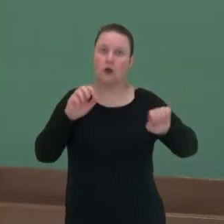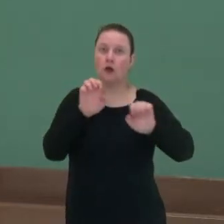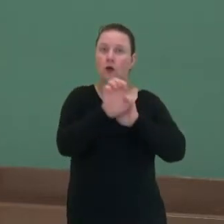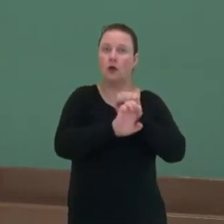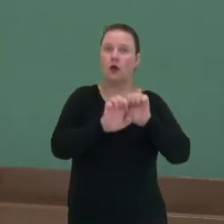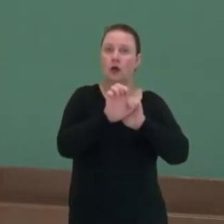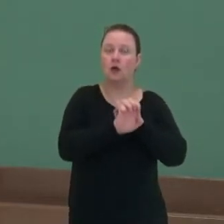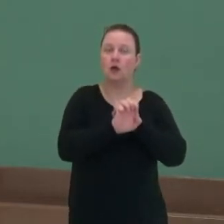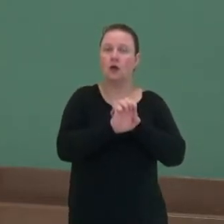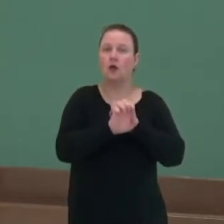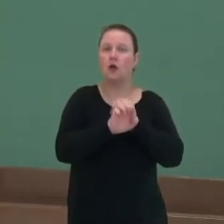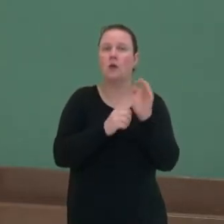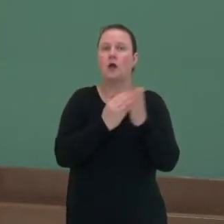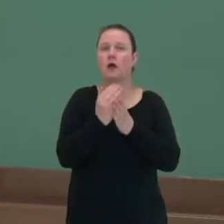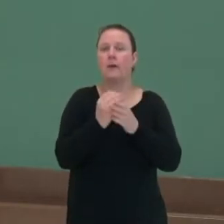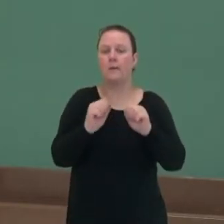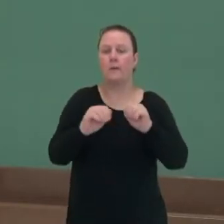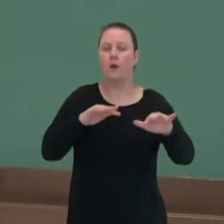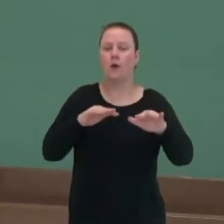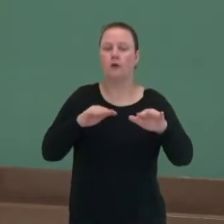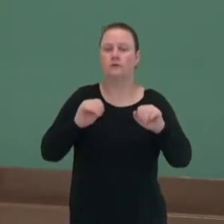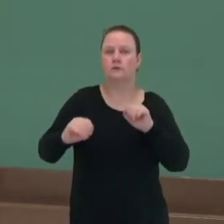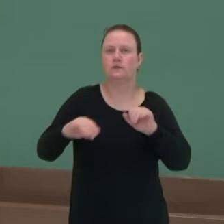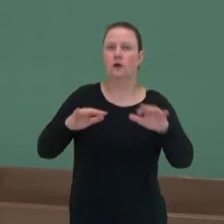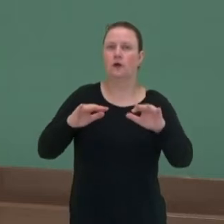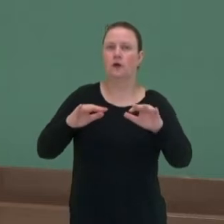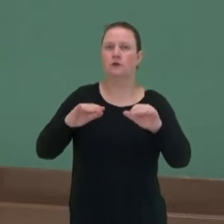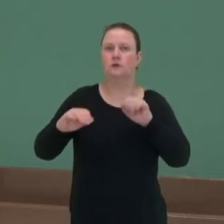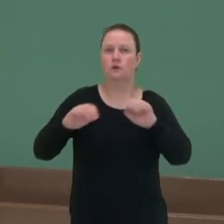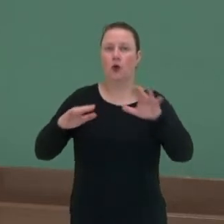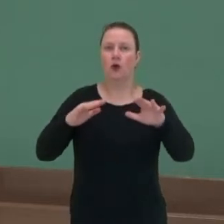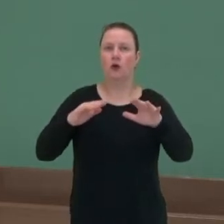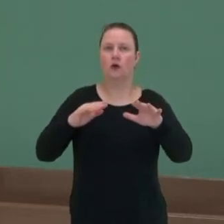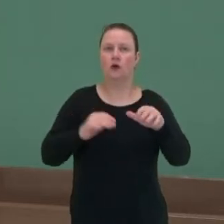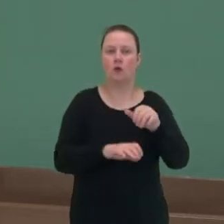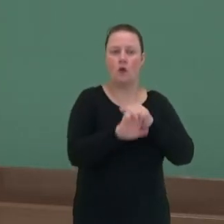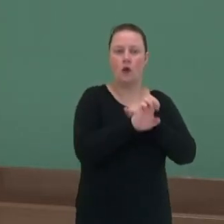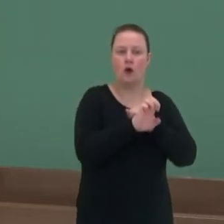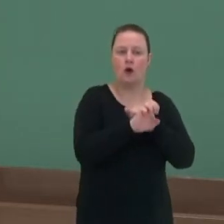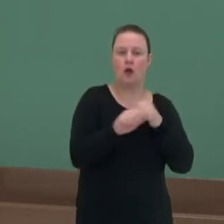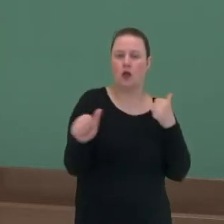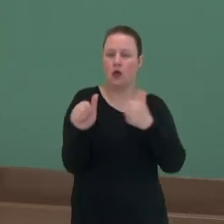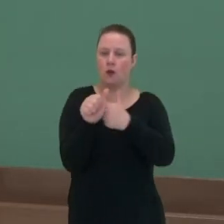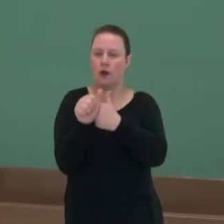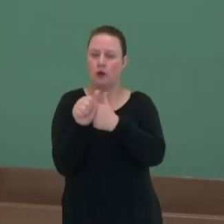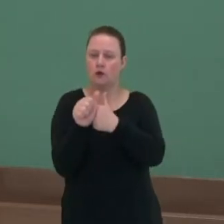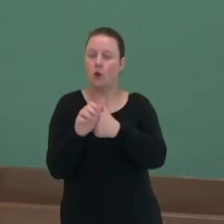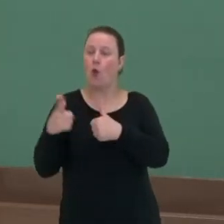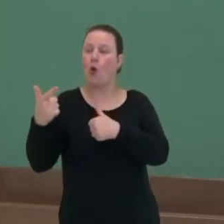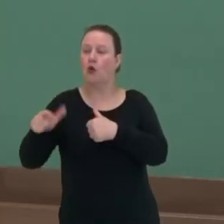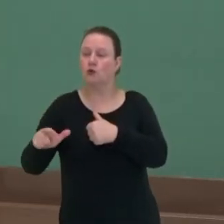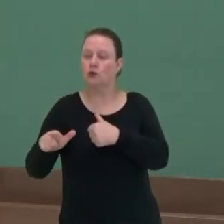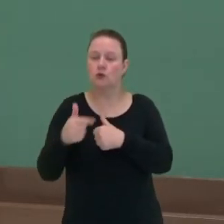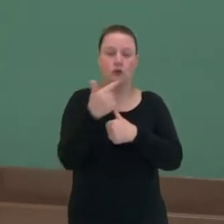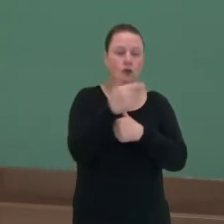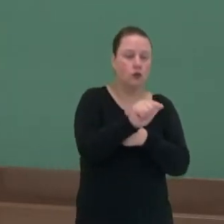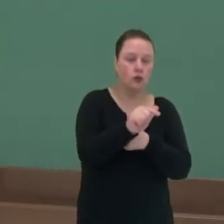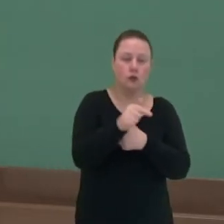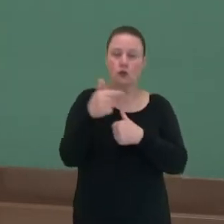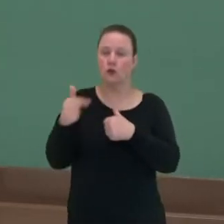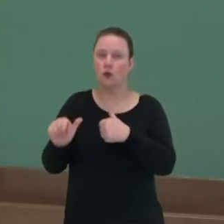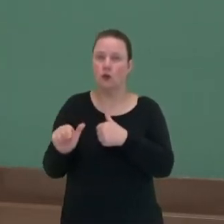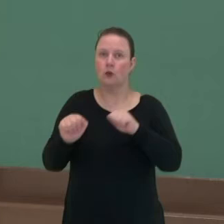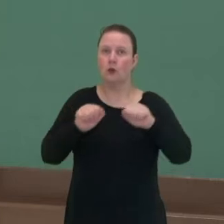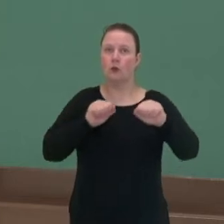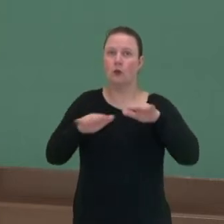vão começar a vibrar. Só que assim, um elétron vibra, ele encosta no vizinho. O outro